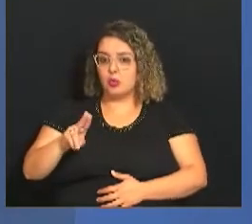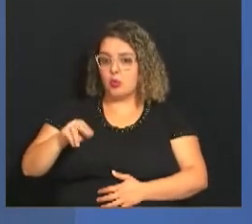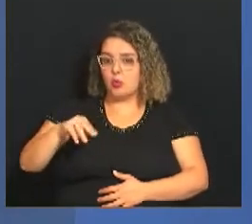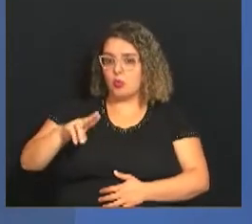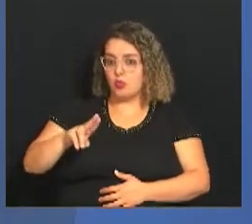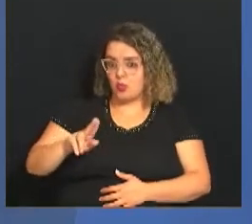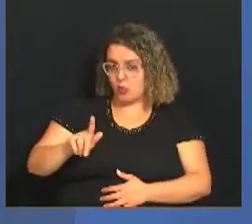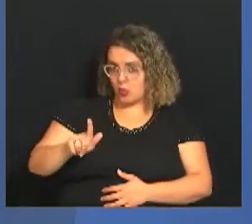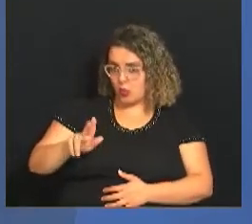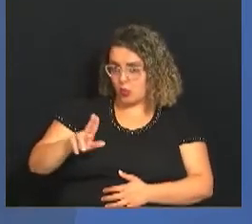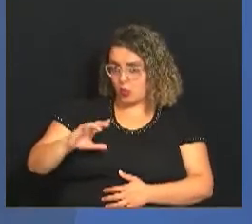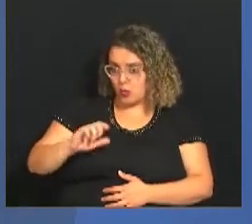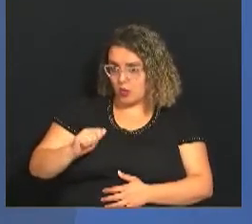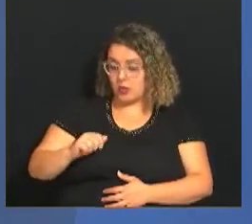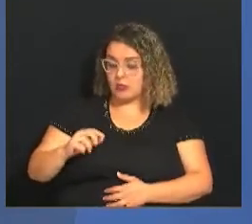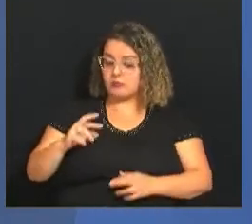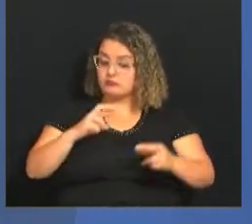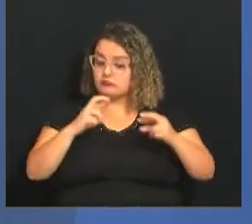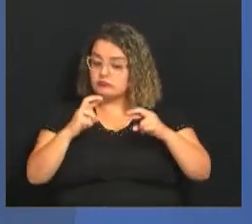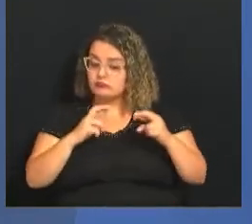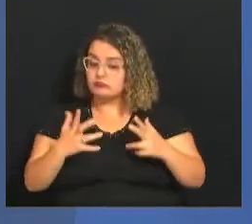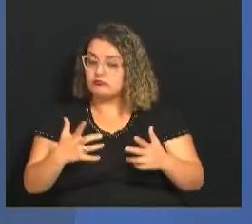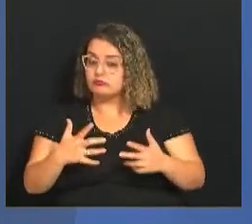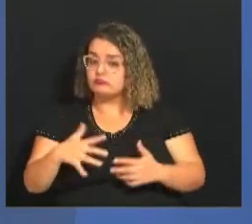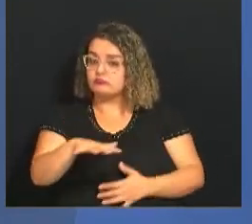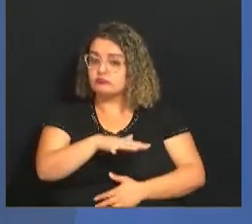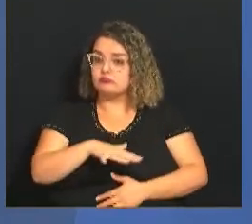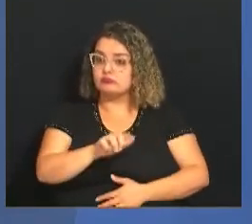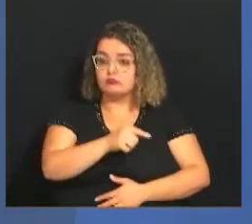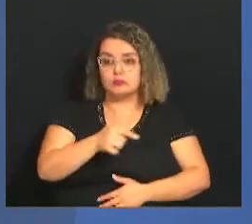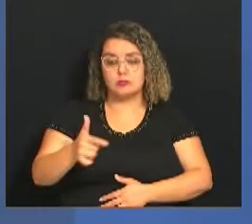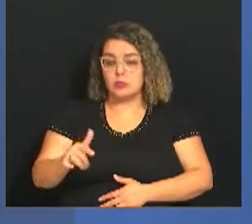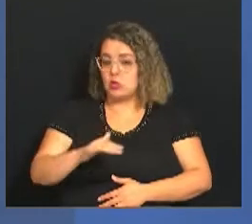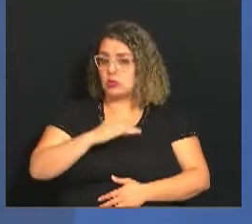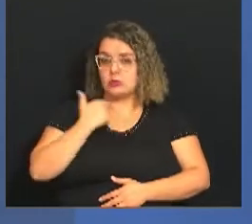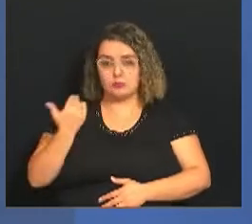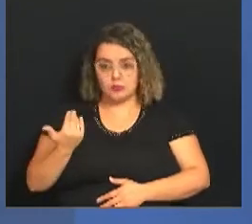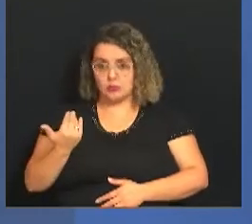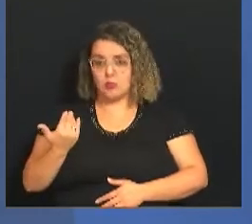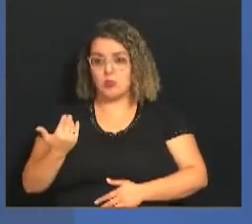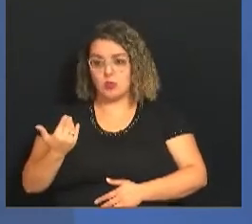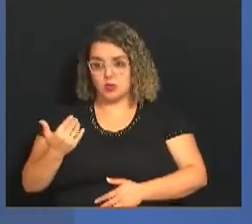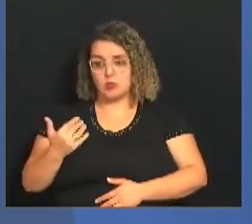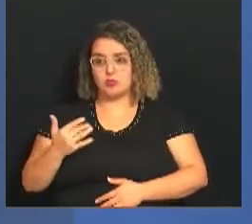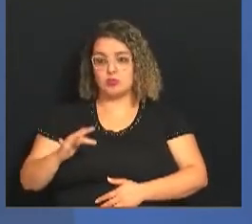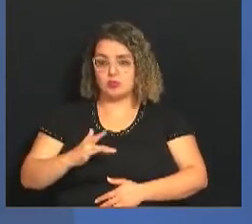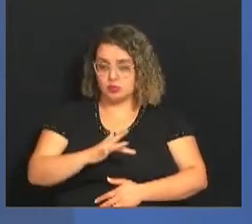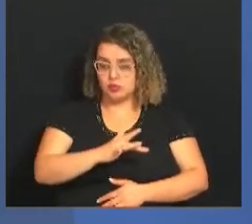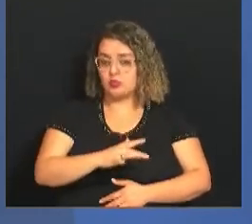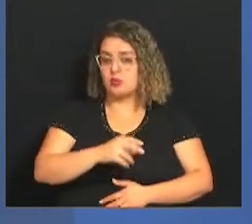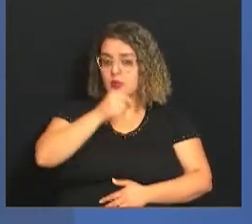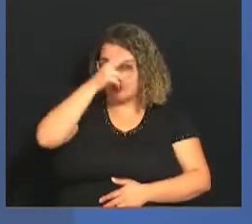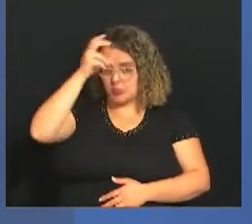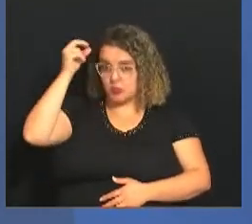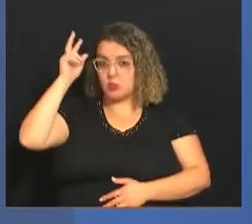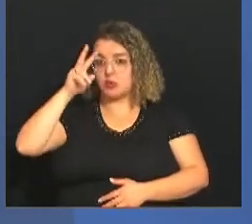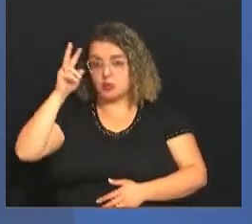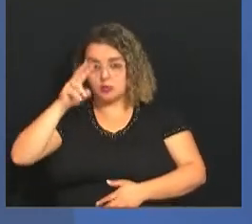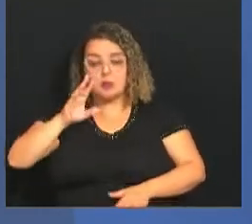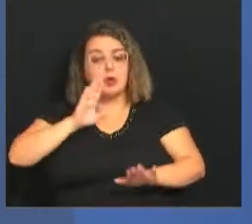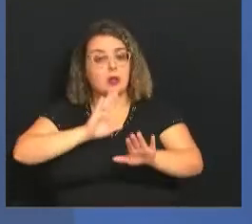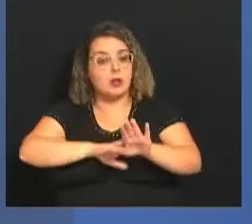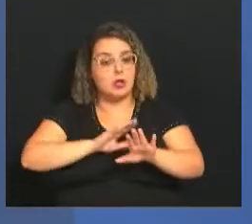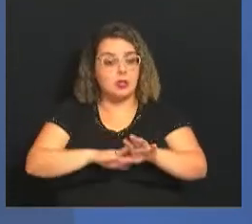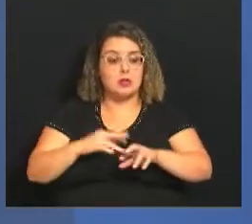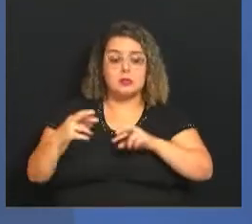uma investigação na região leste, e não há registro de óbito na cidade. A prefeitura lembra que, apesar dessa ação de